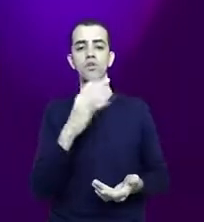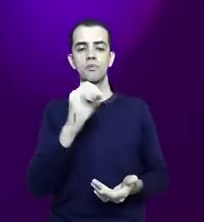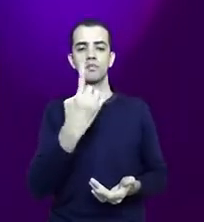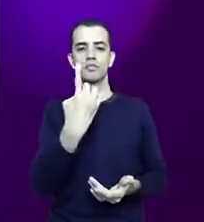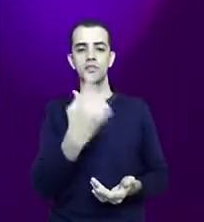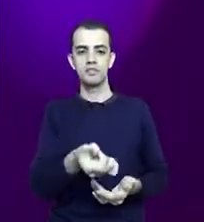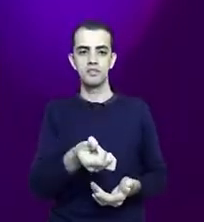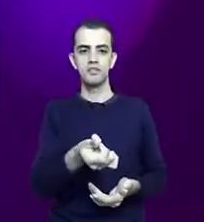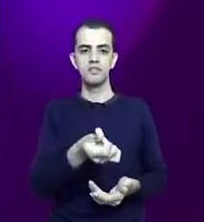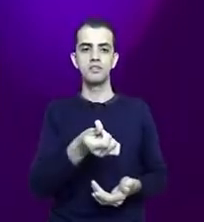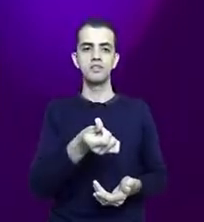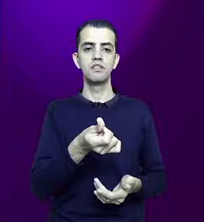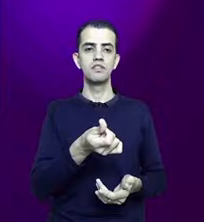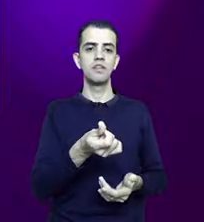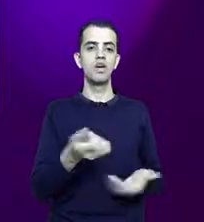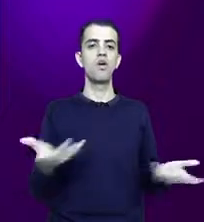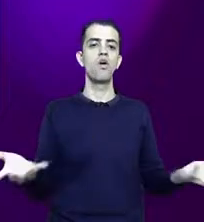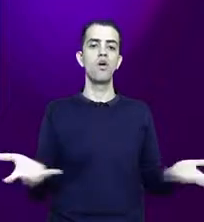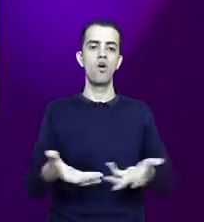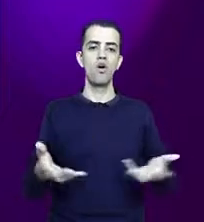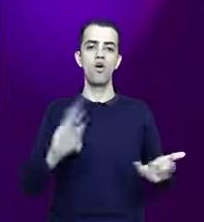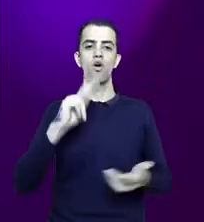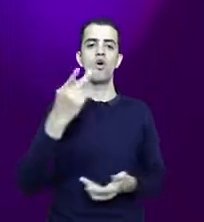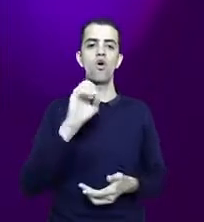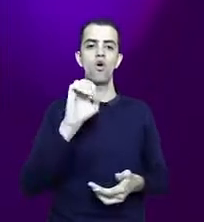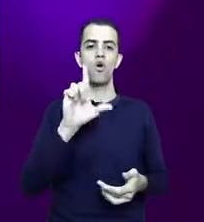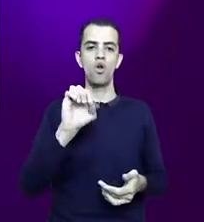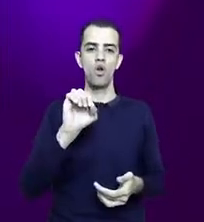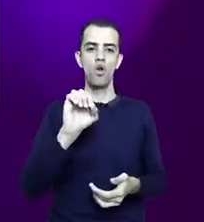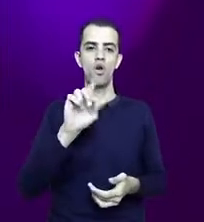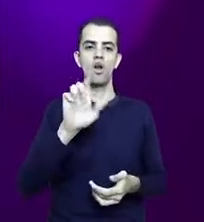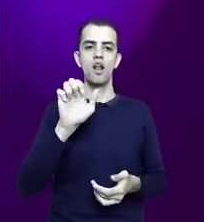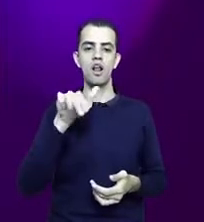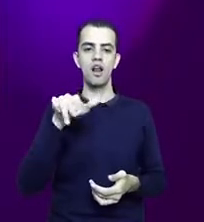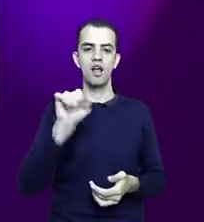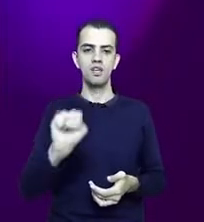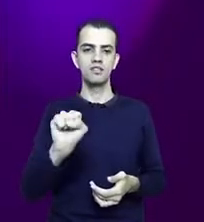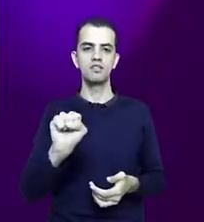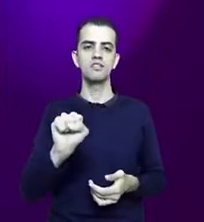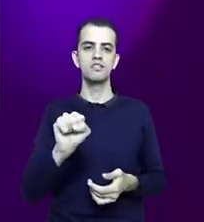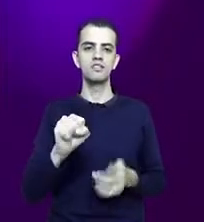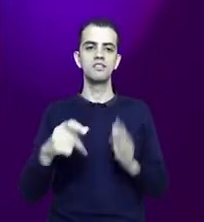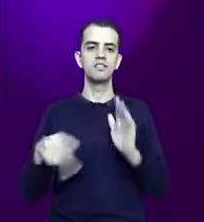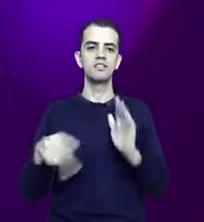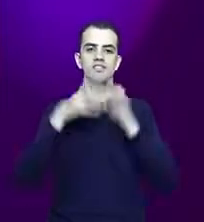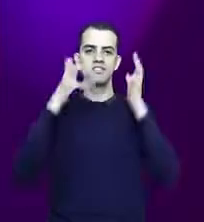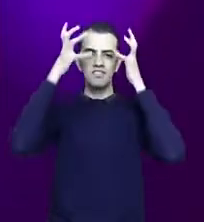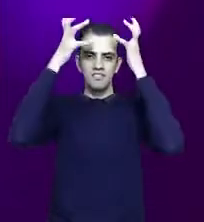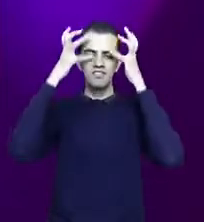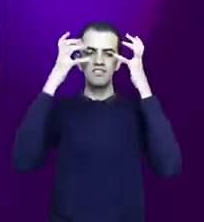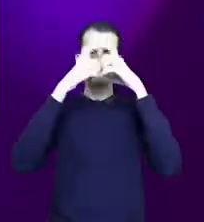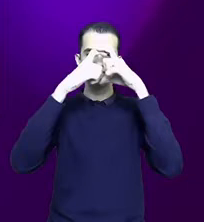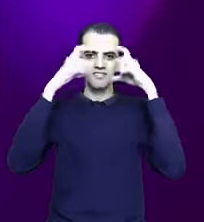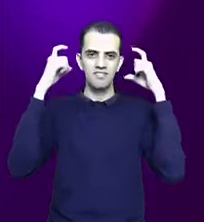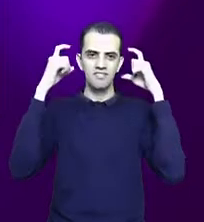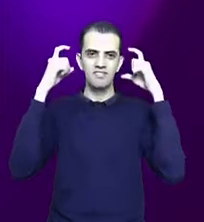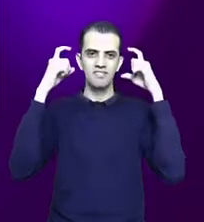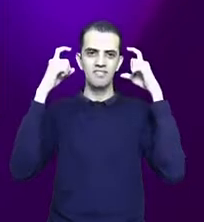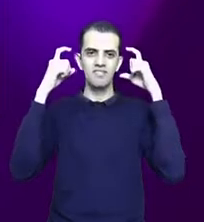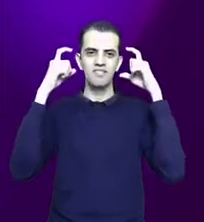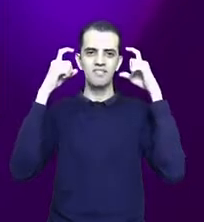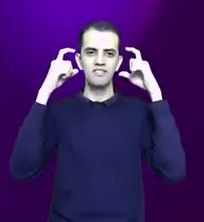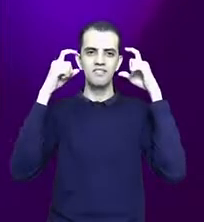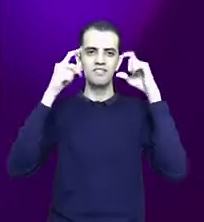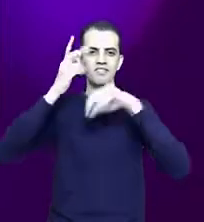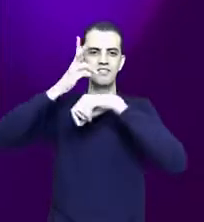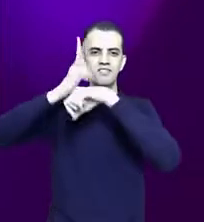disso, mas o que a gente usa hoje é o HoloLens, que é chamado de Head Mounted Displays, que na verdade, é uma câmera